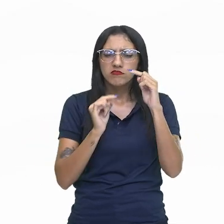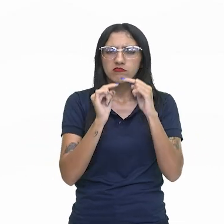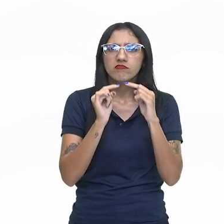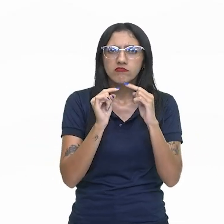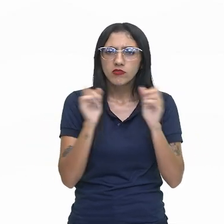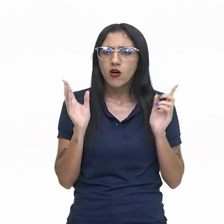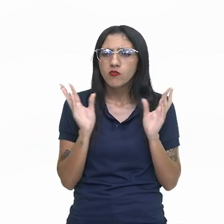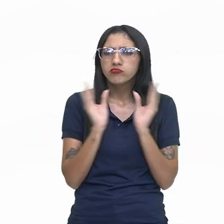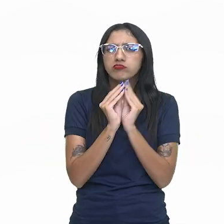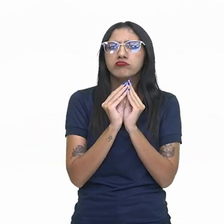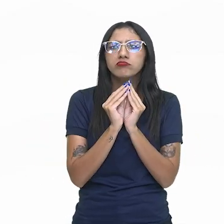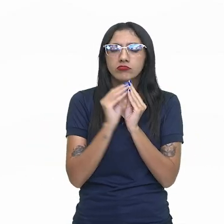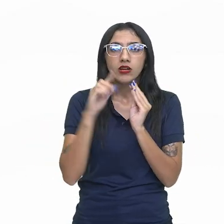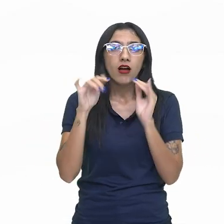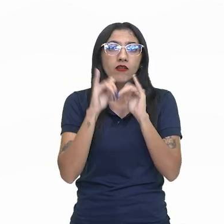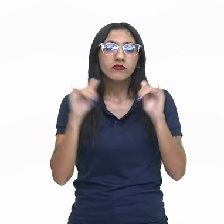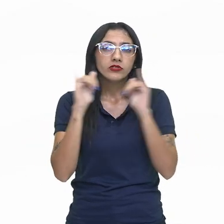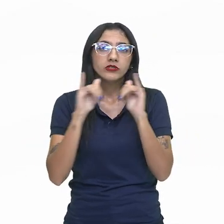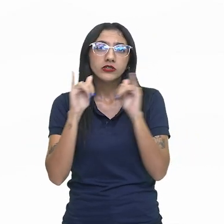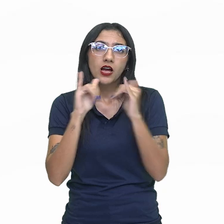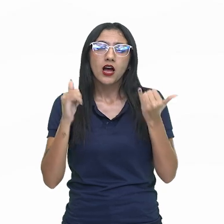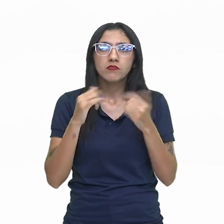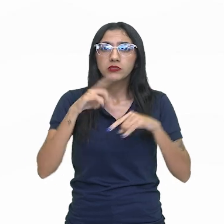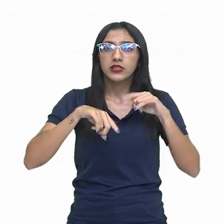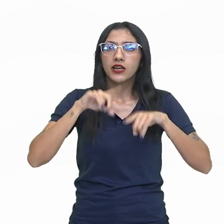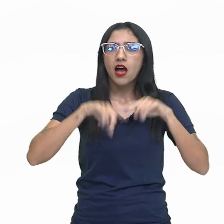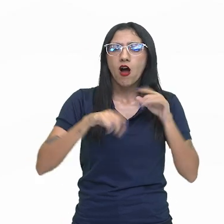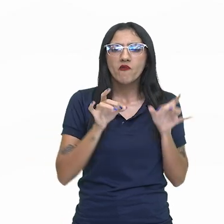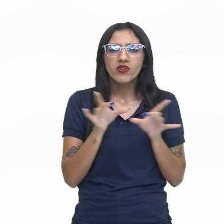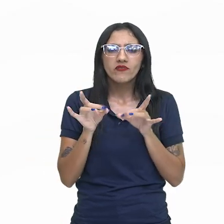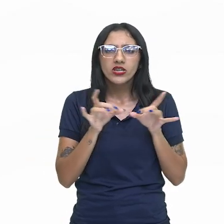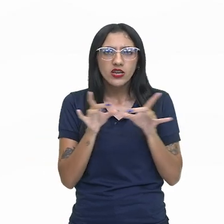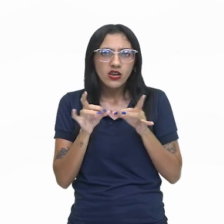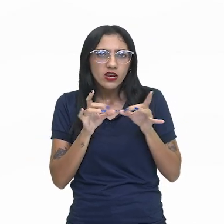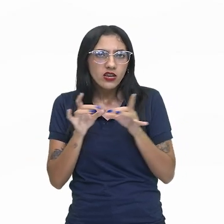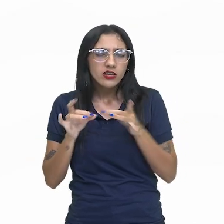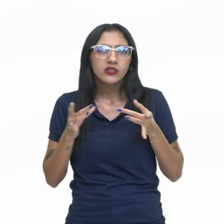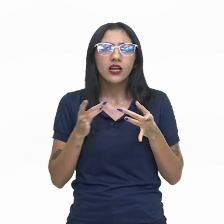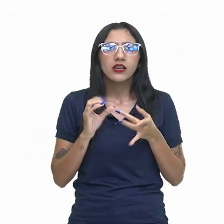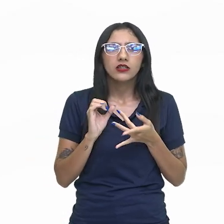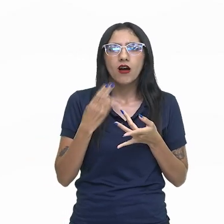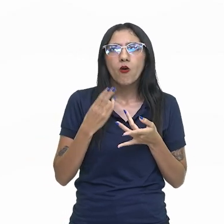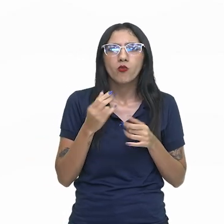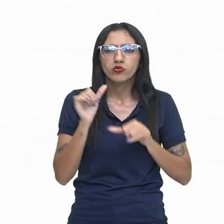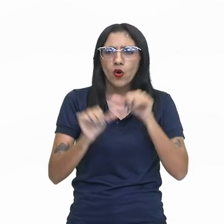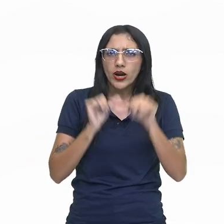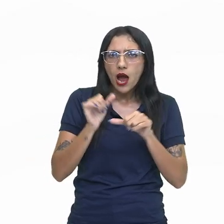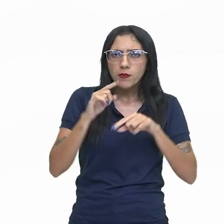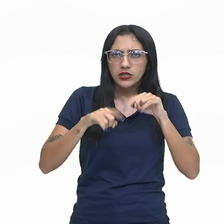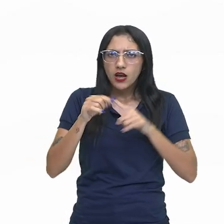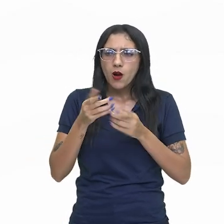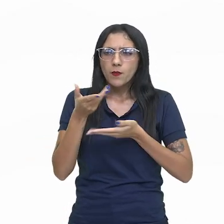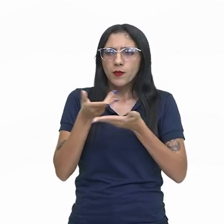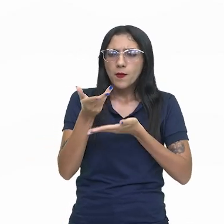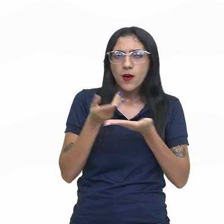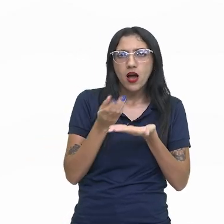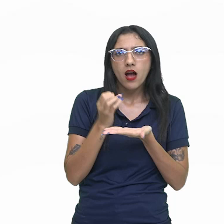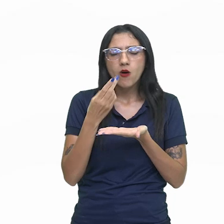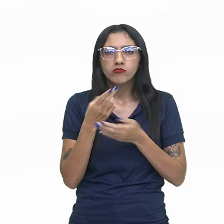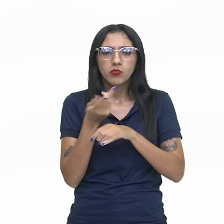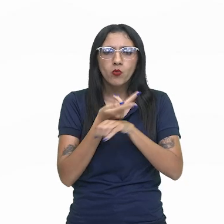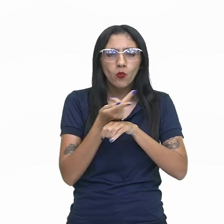que vai anunciar determinado objeto, vender, ou vai trocar, ou